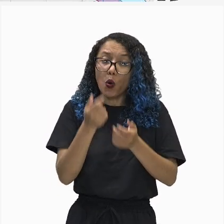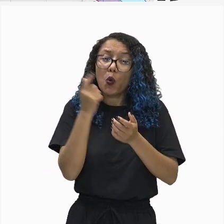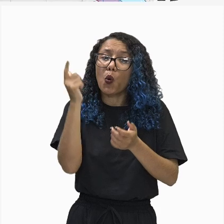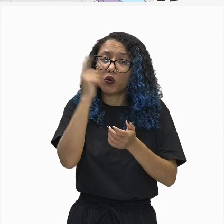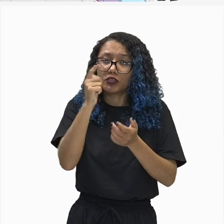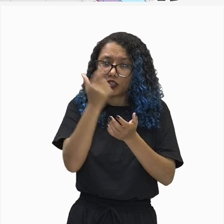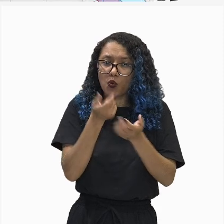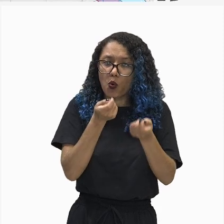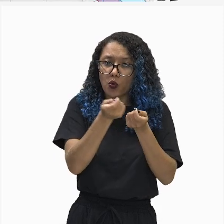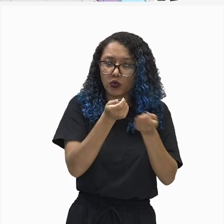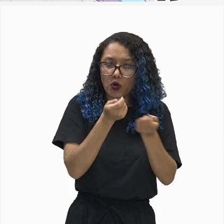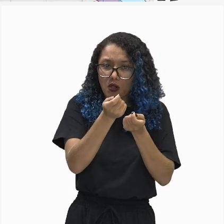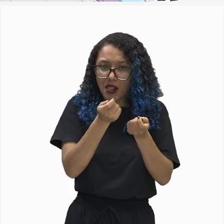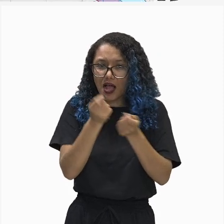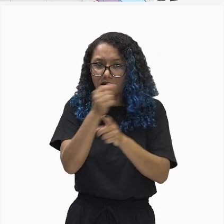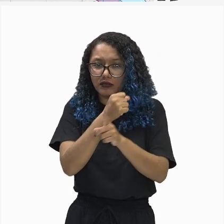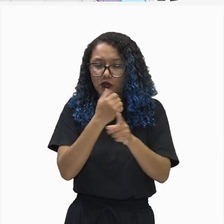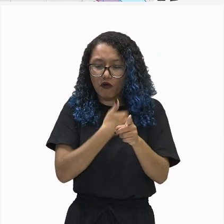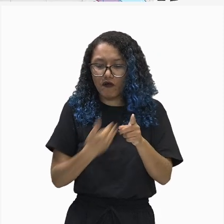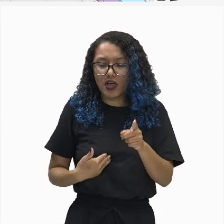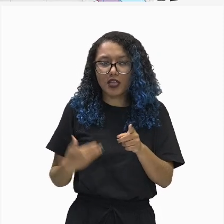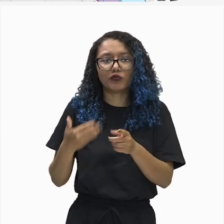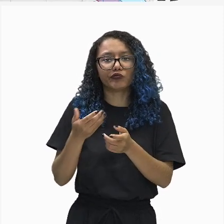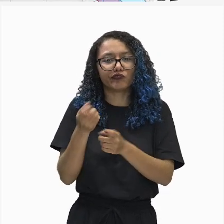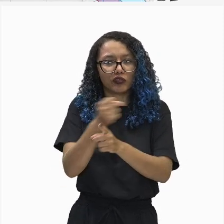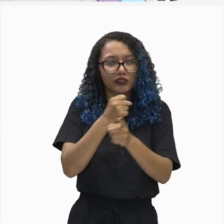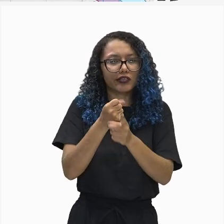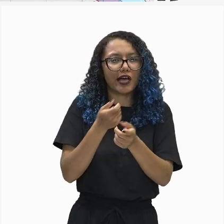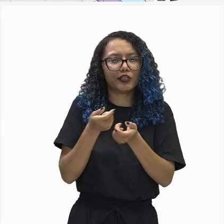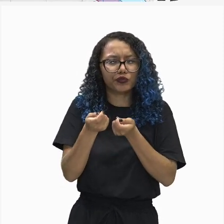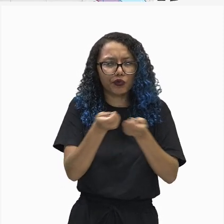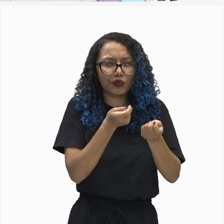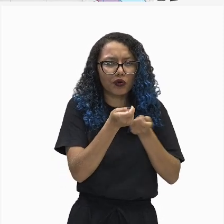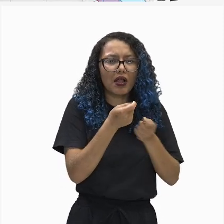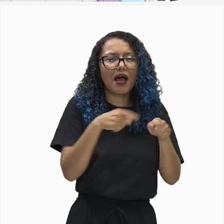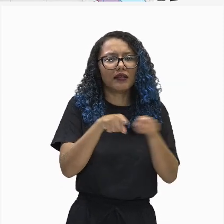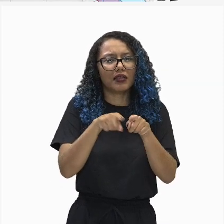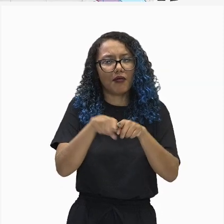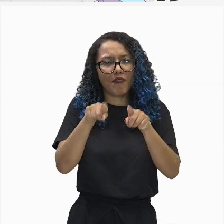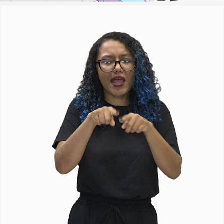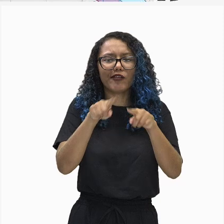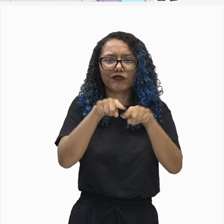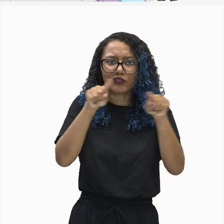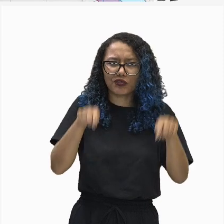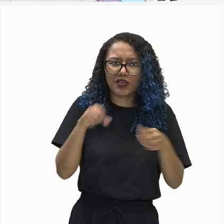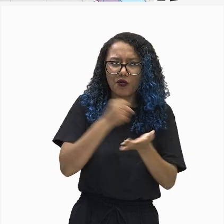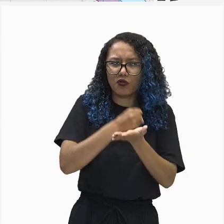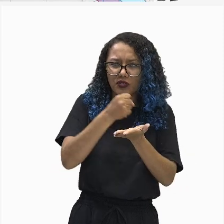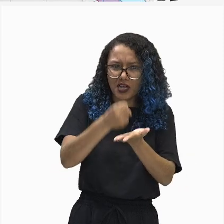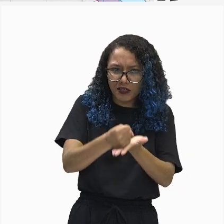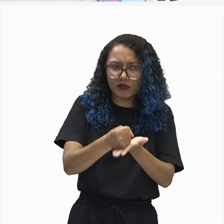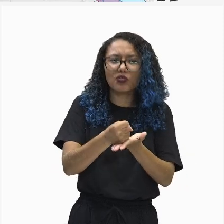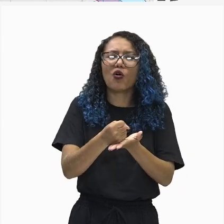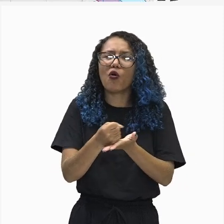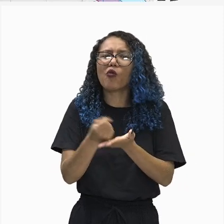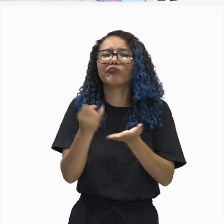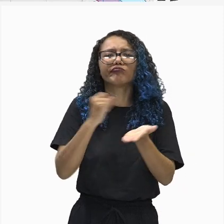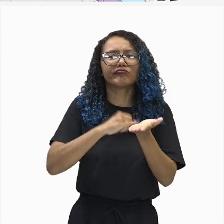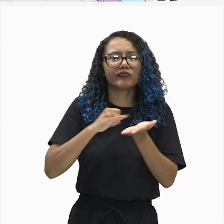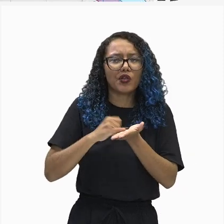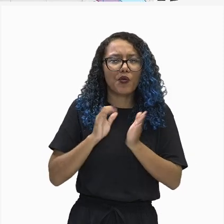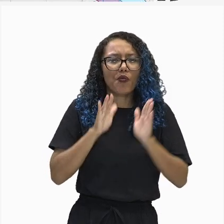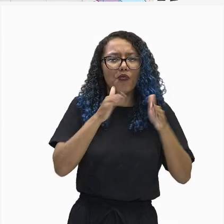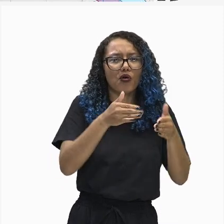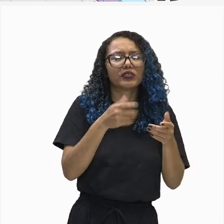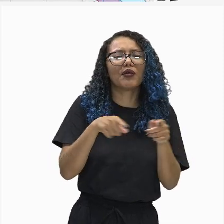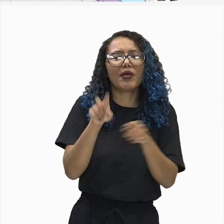a sociedade, contratou funcionários, os quais cobravam impostos, fiscalizavam as finanças da